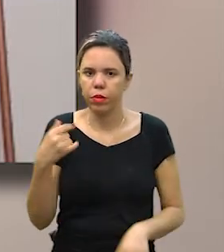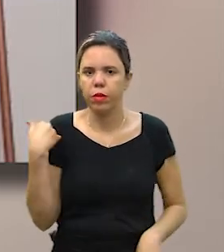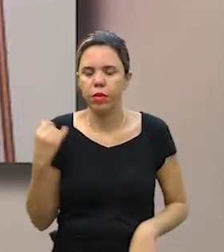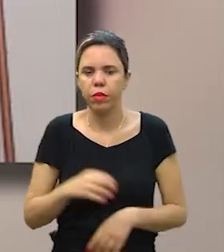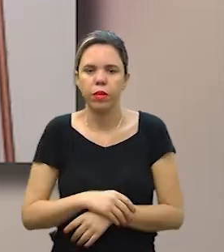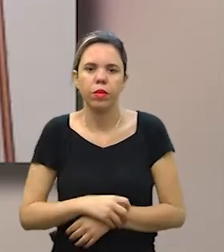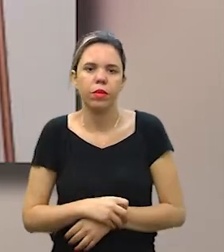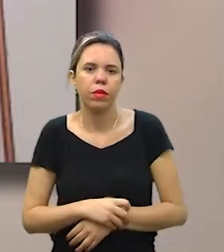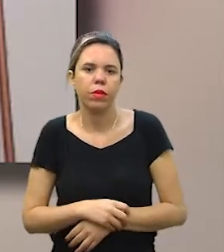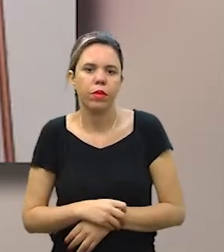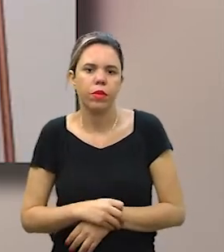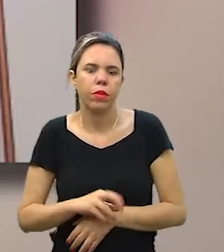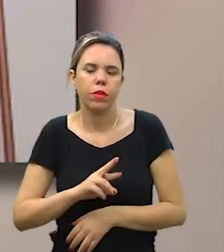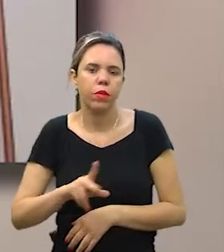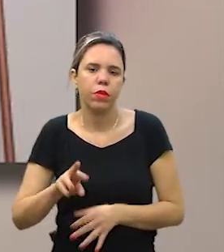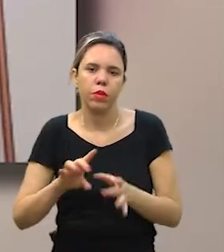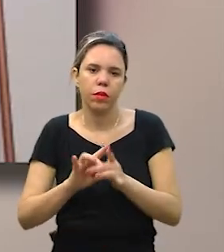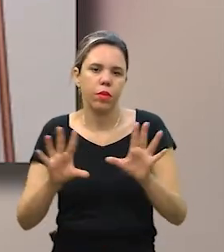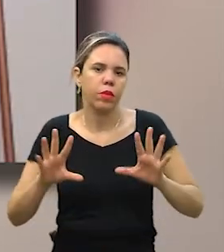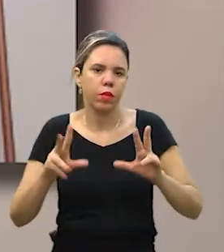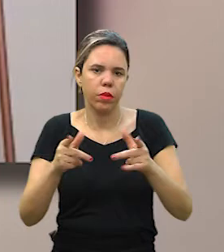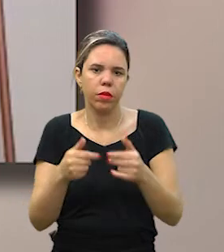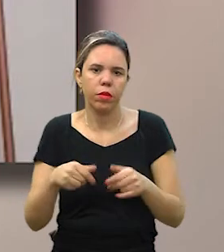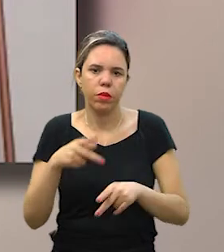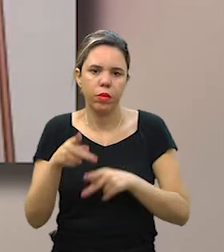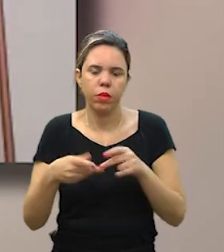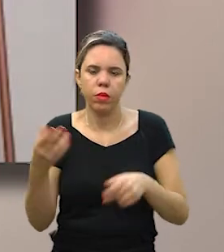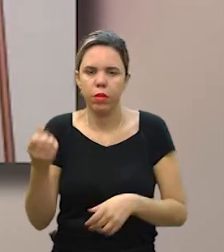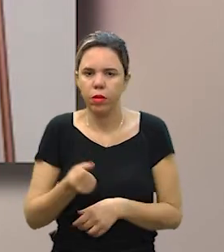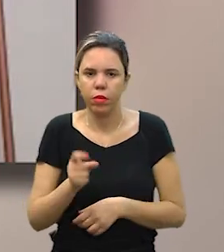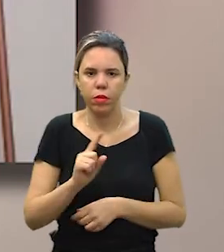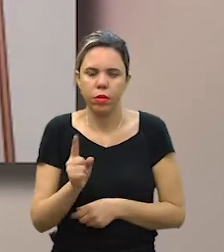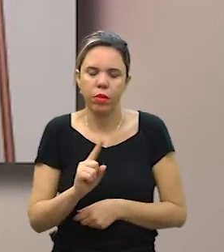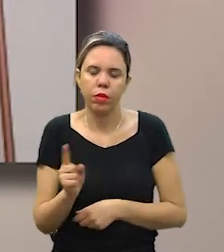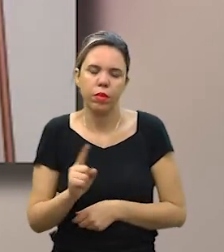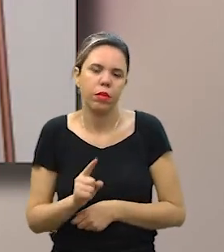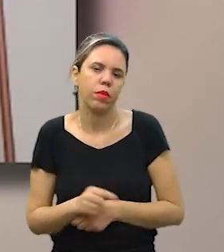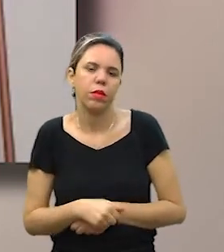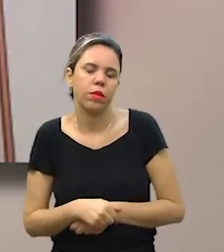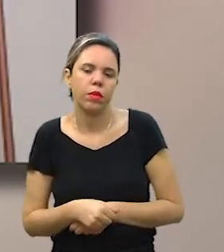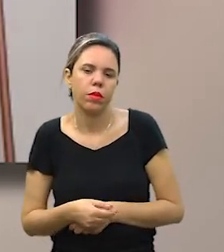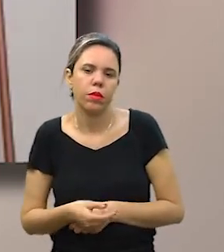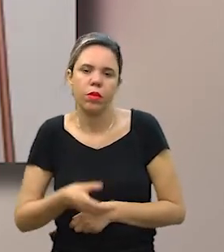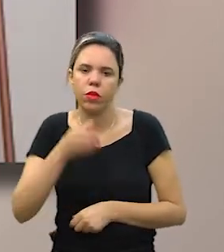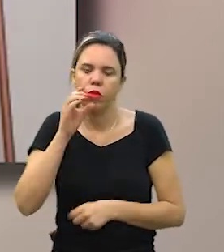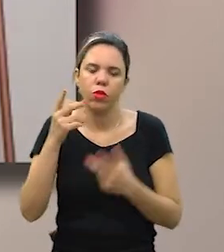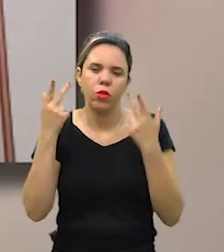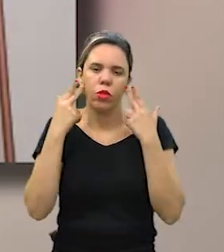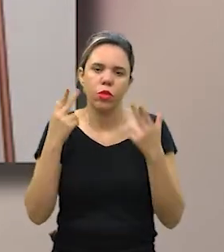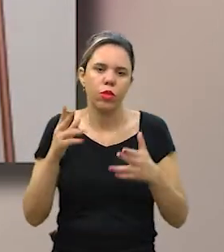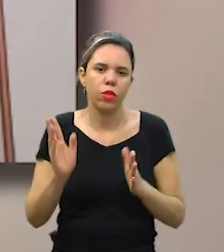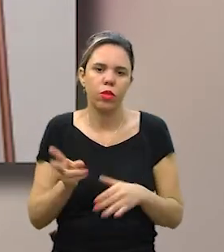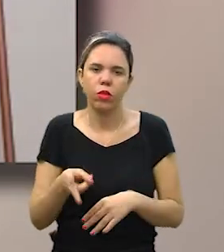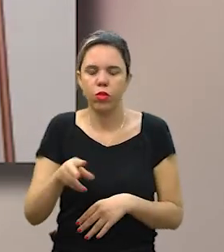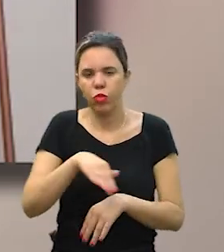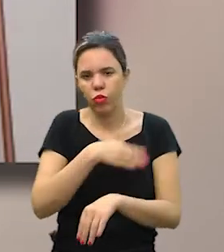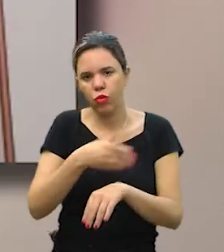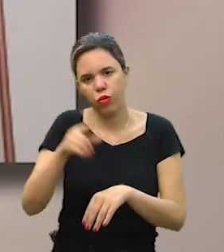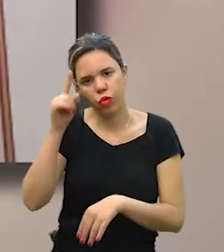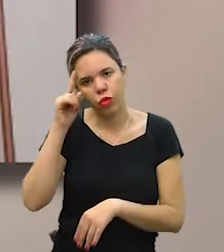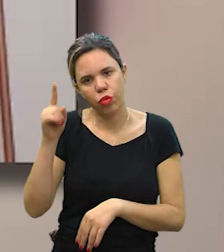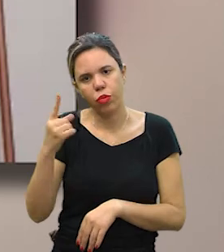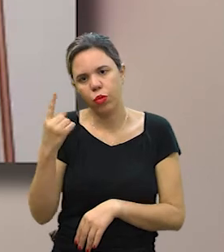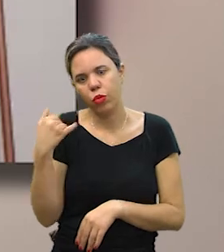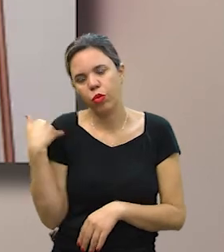partir de 1 ano. Não é livre demanda como o leite materno. Então, não é tomar suco natural o dia todo. A gente